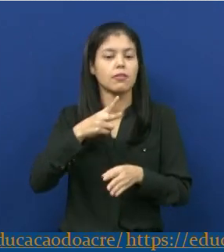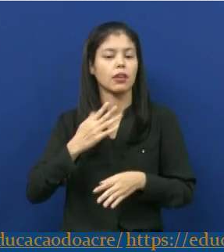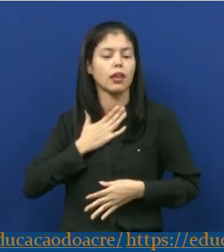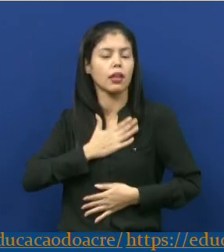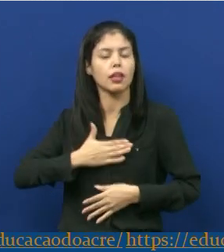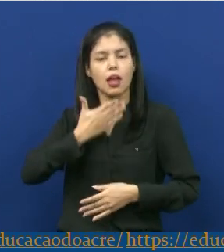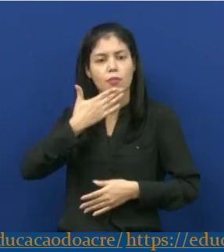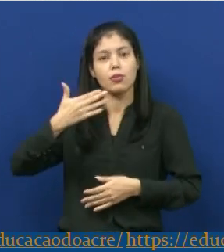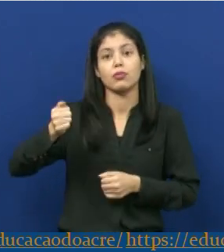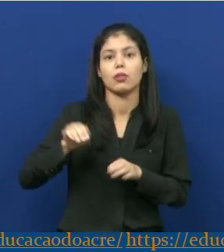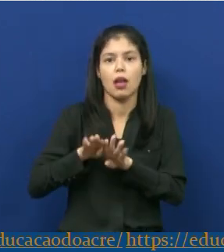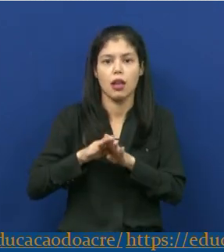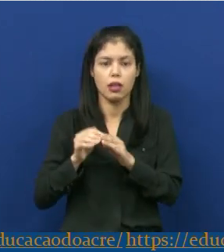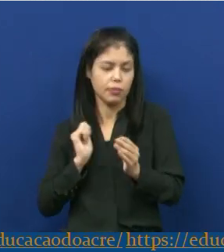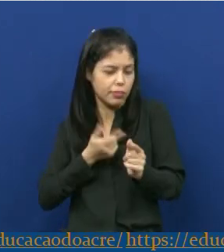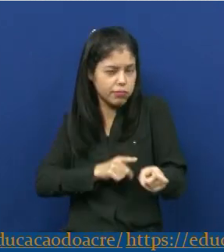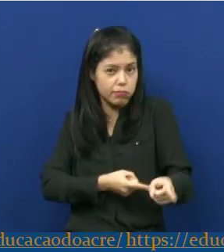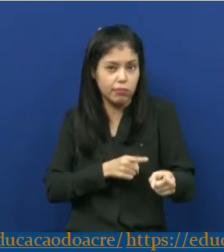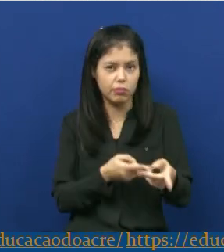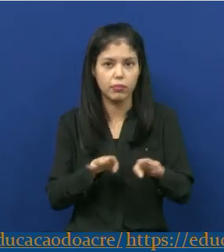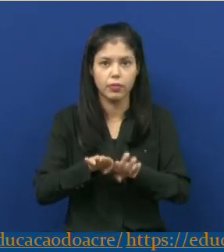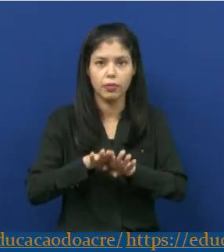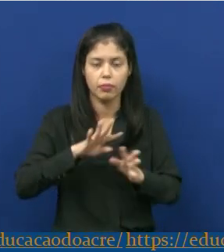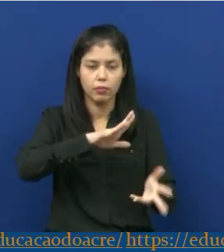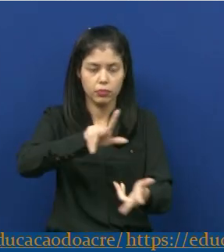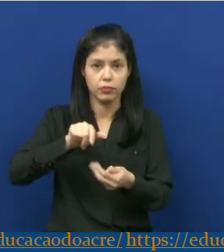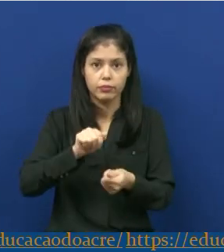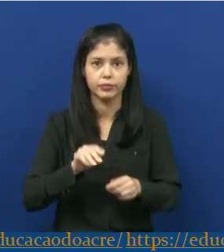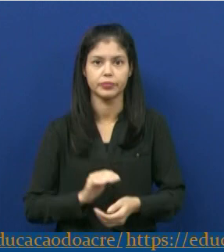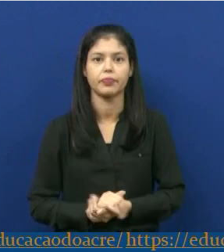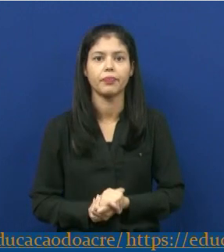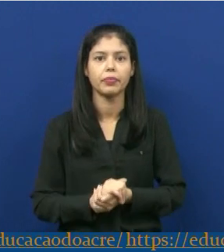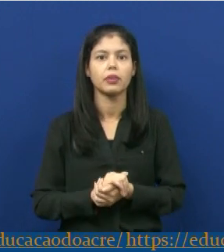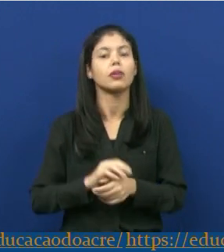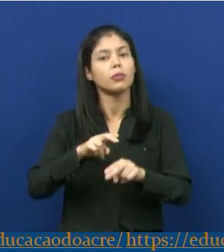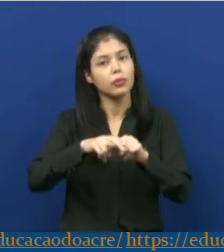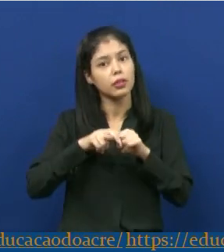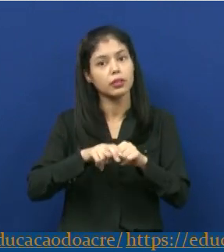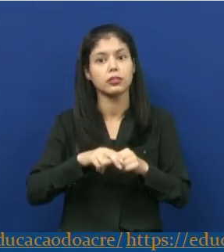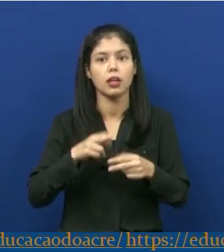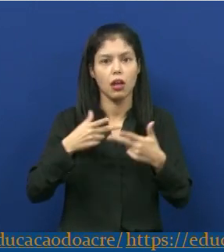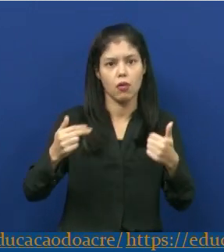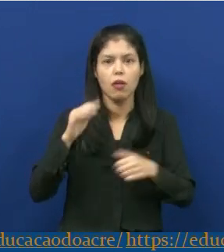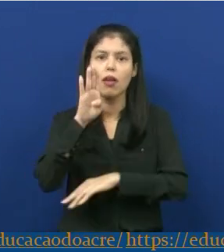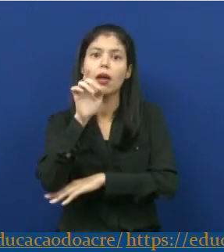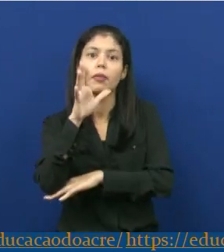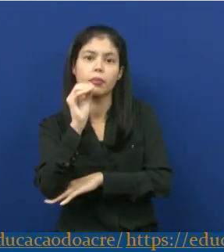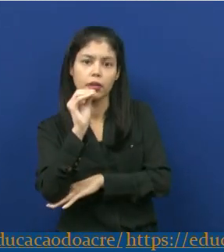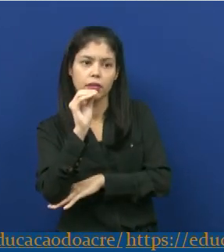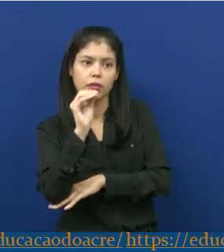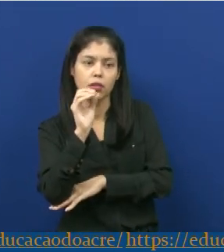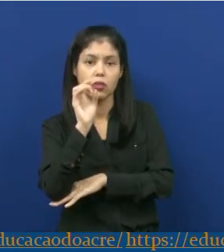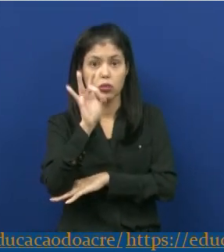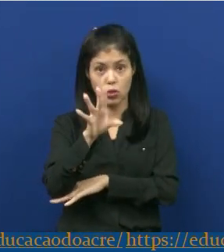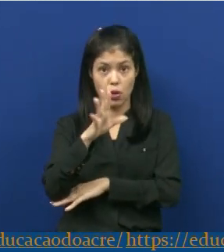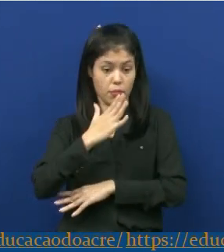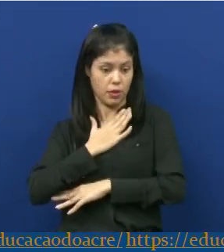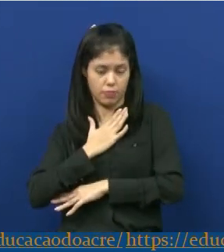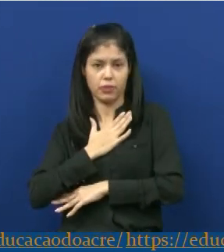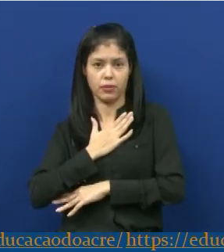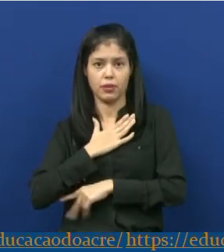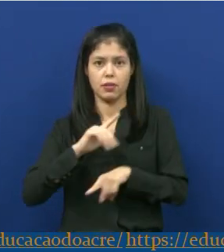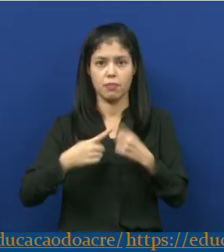agrada, que nos provoca universalmente. Portanto, quando dizemos que algo é belo, não dizemos que é belo para